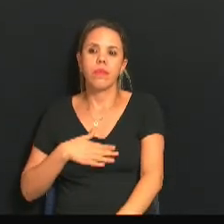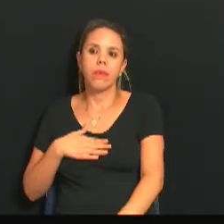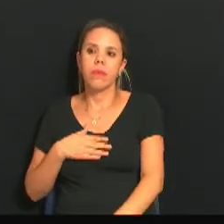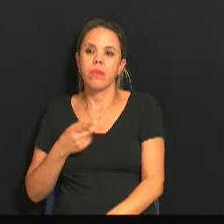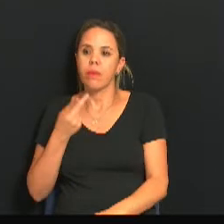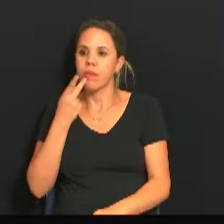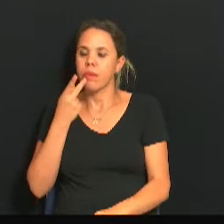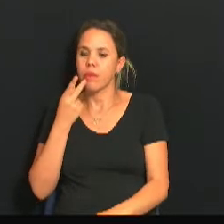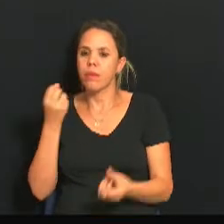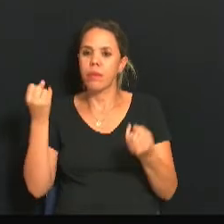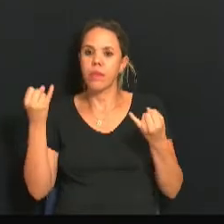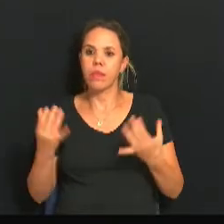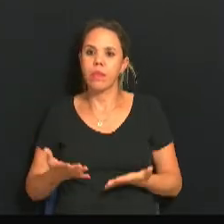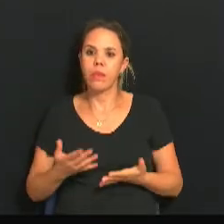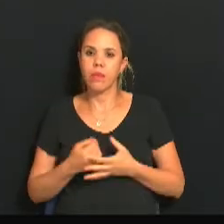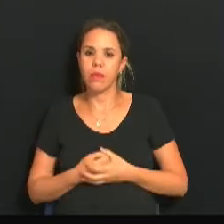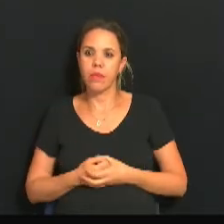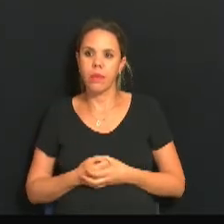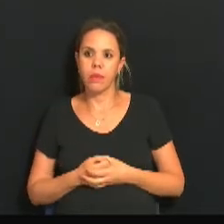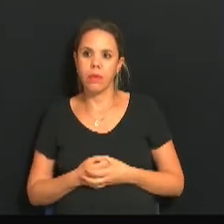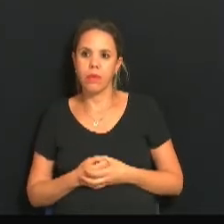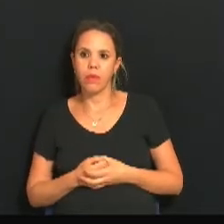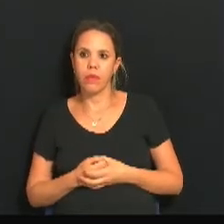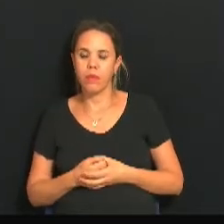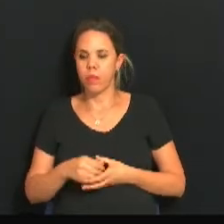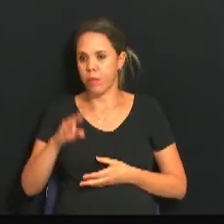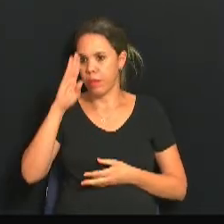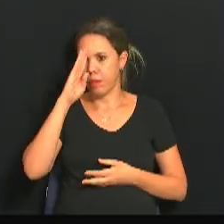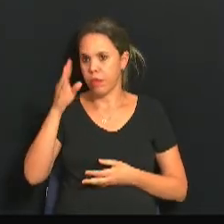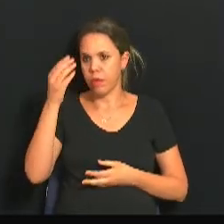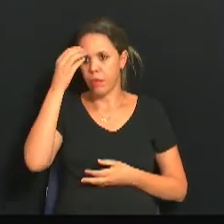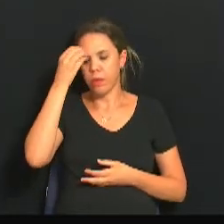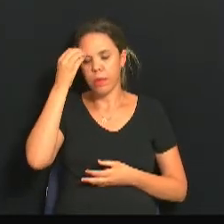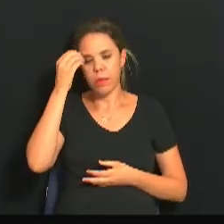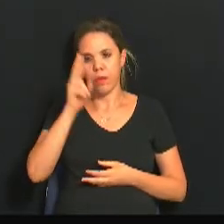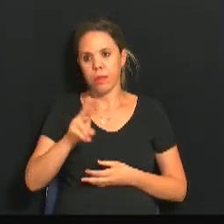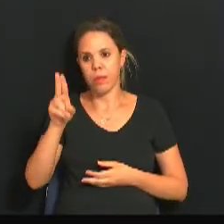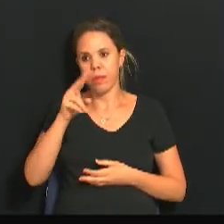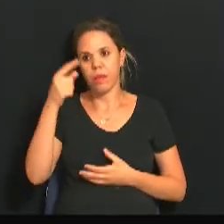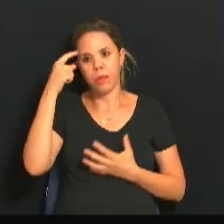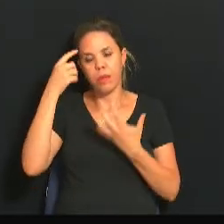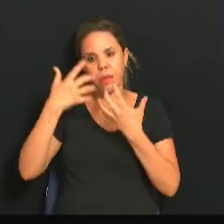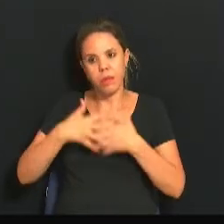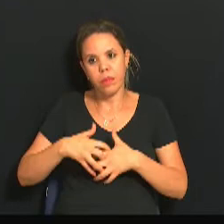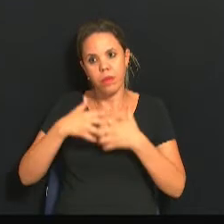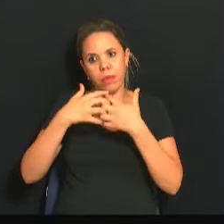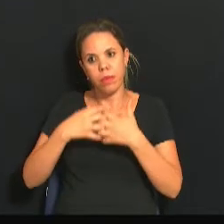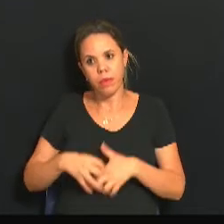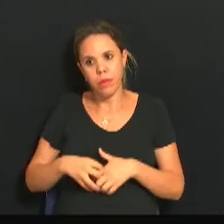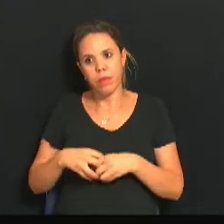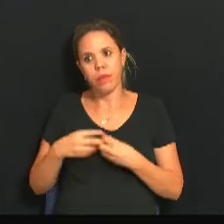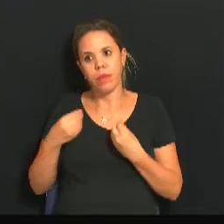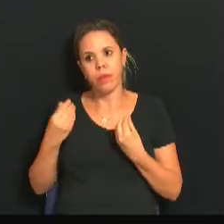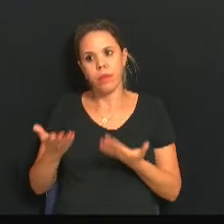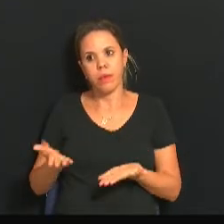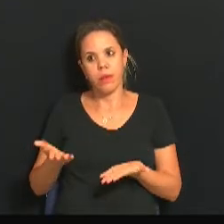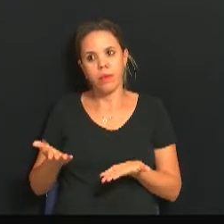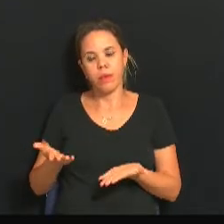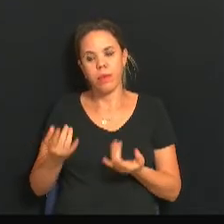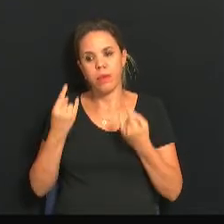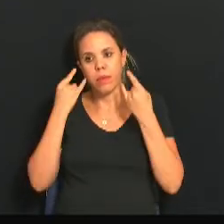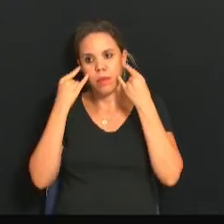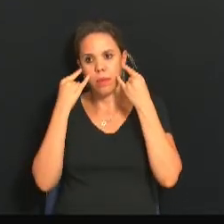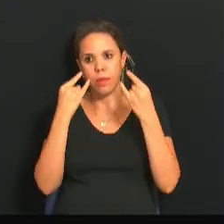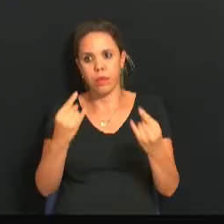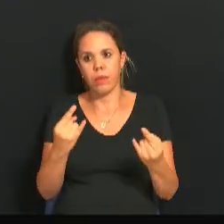salvar os senhores É principalmente os usos Que Nós pensamos em dá para ar então atraímos